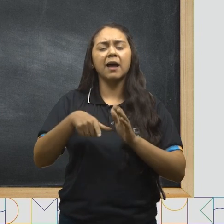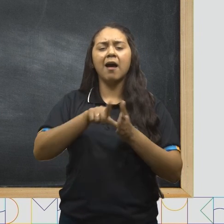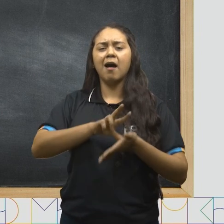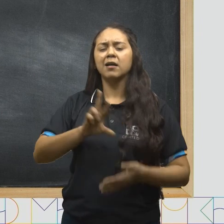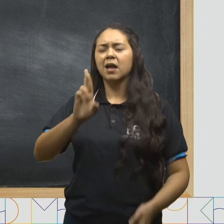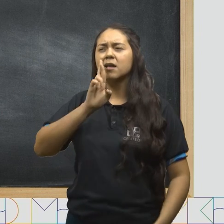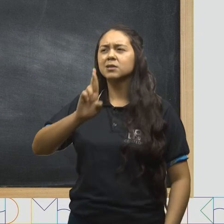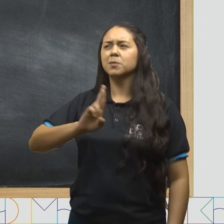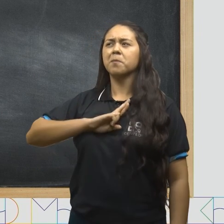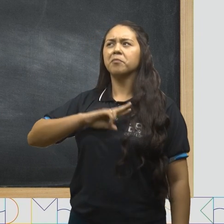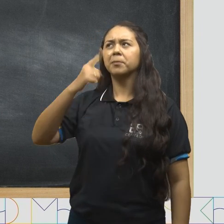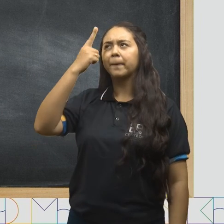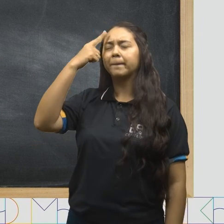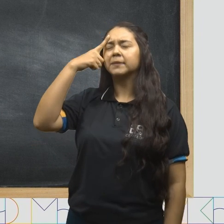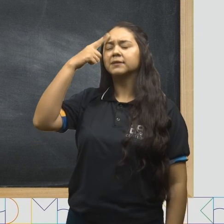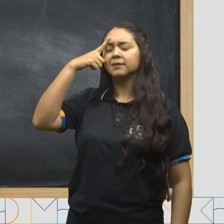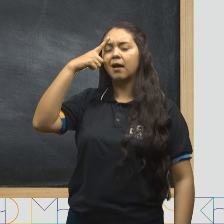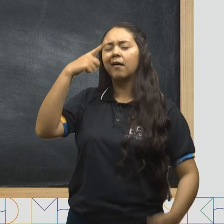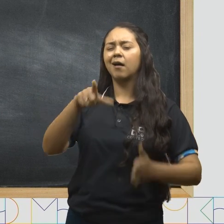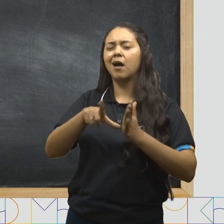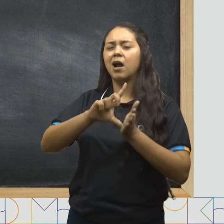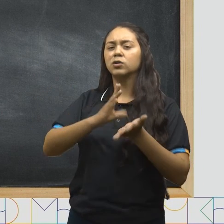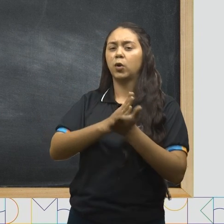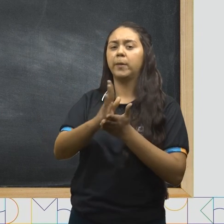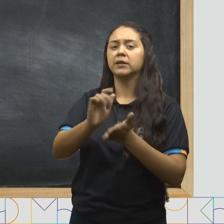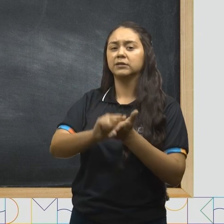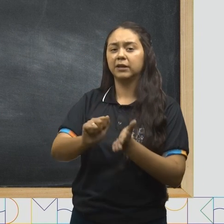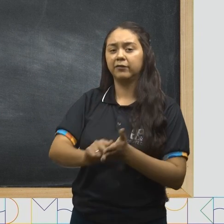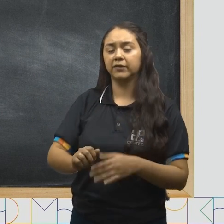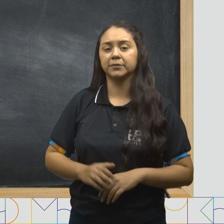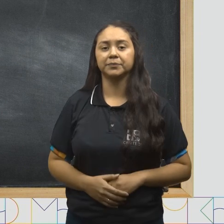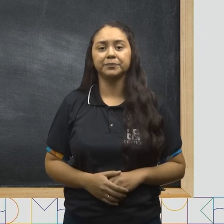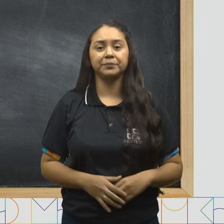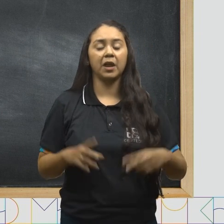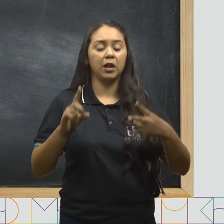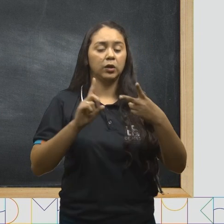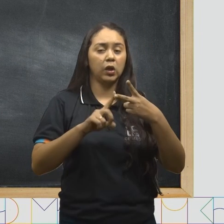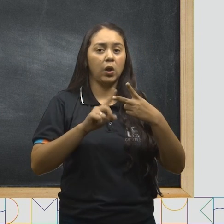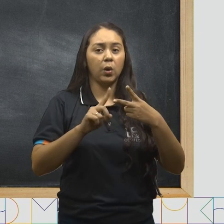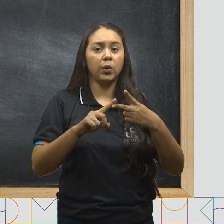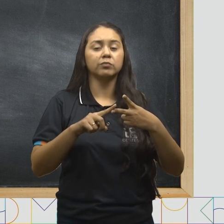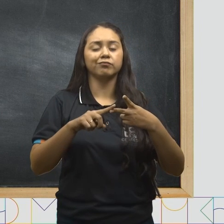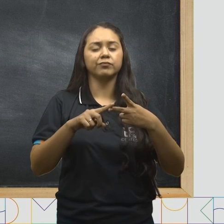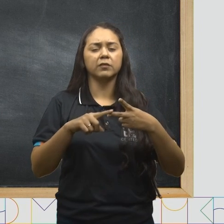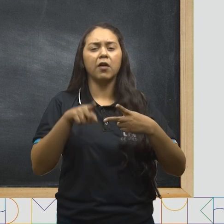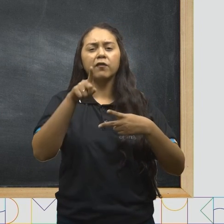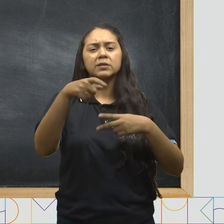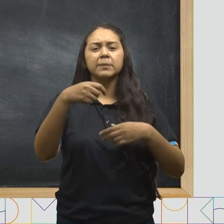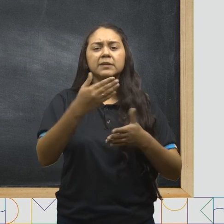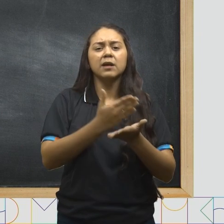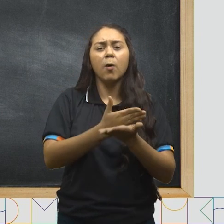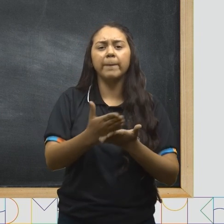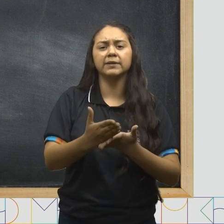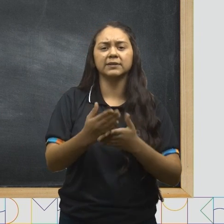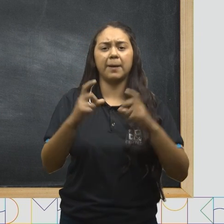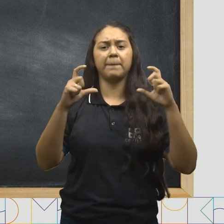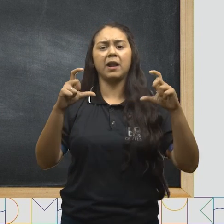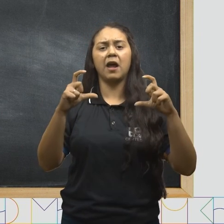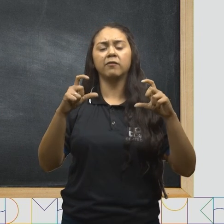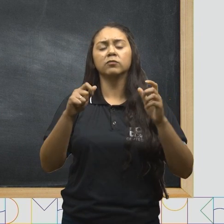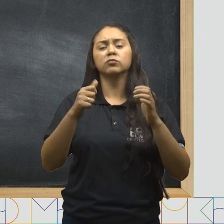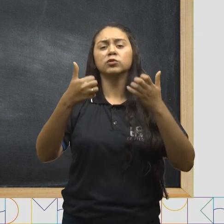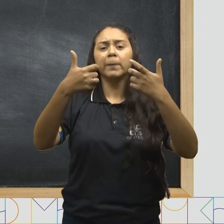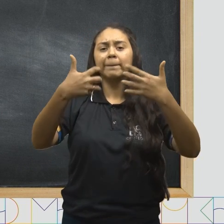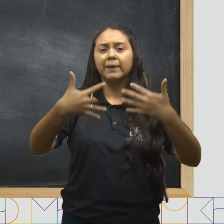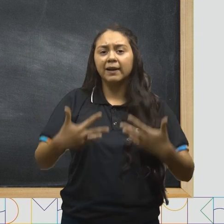respondidas antes do início de um parágrafo. No item 2, você deve iniciar o parágrafo escrevendo o